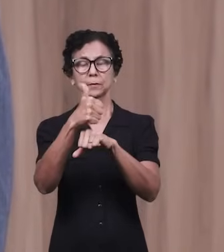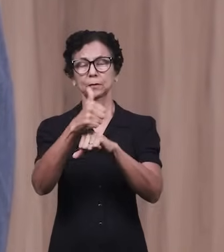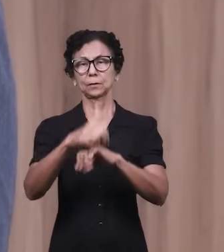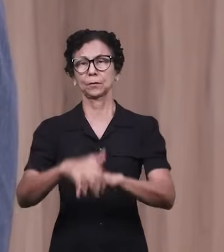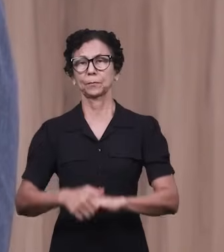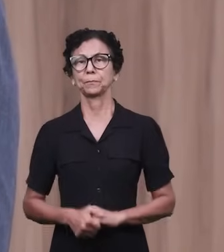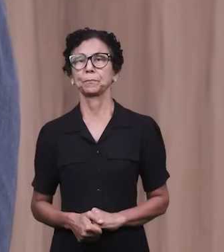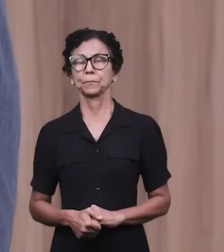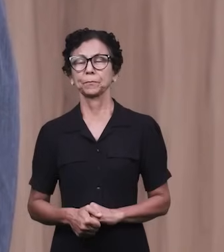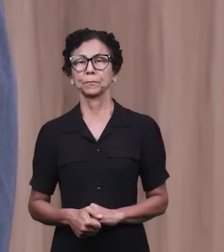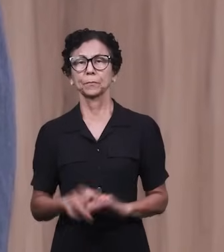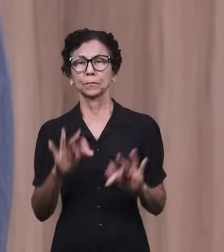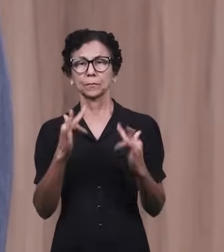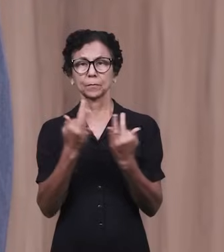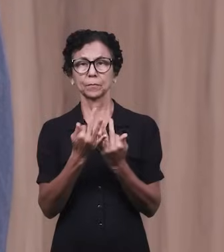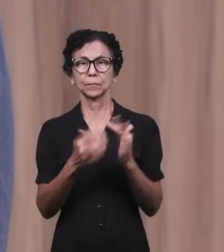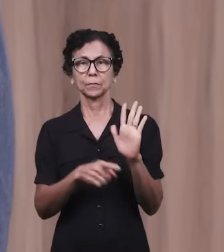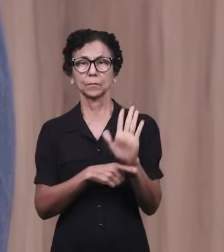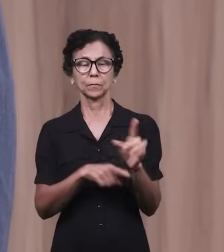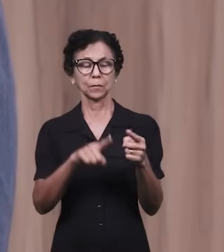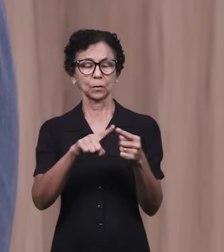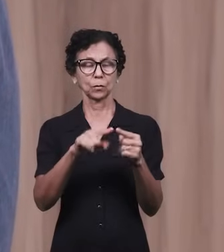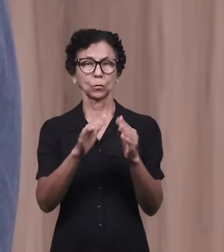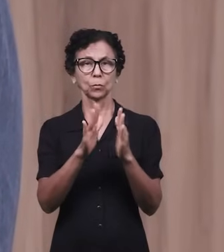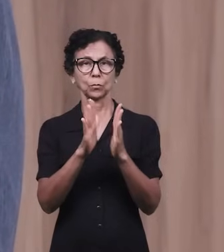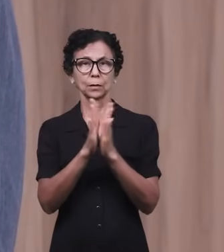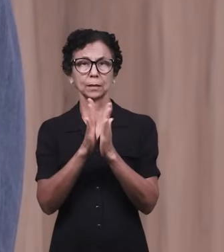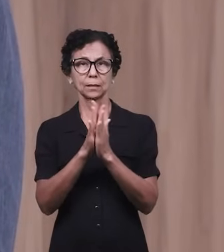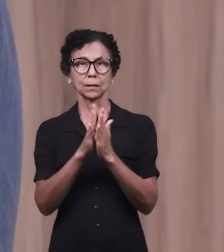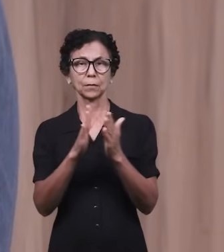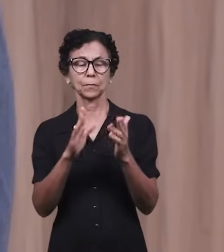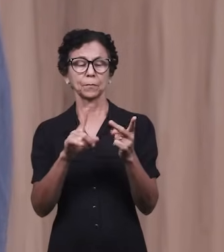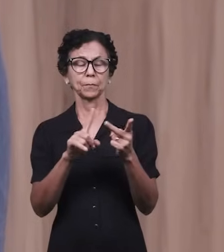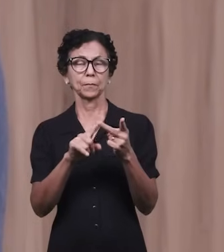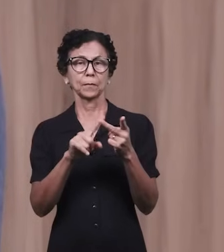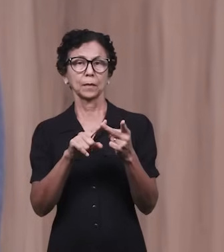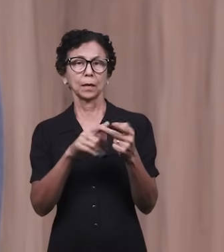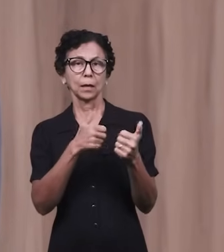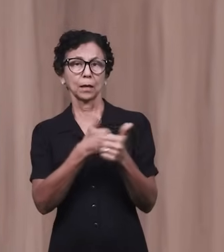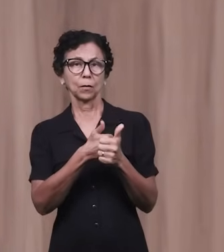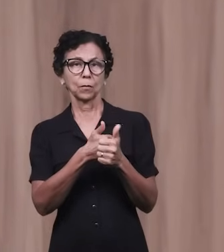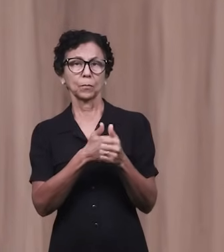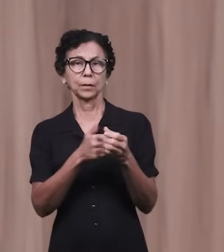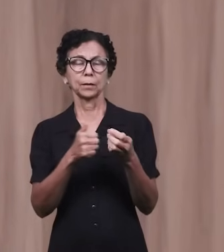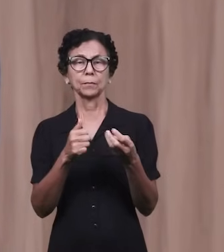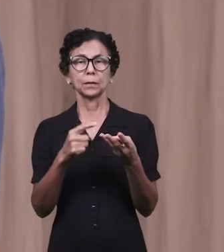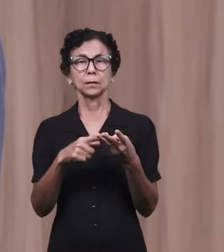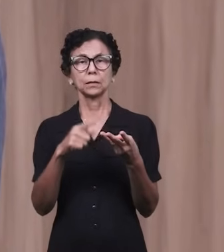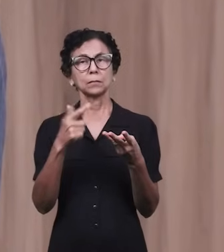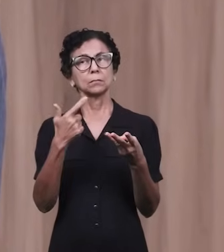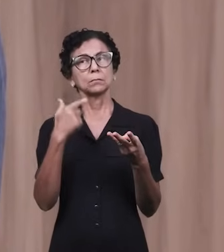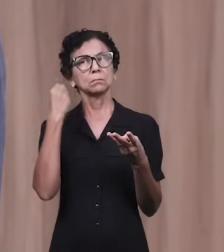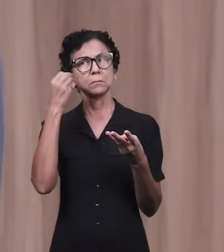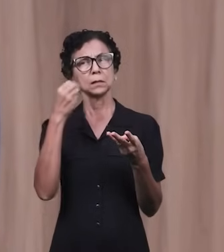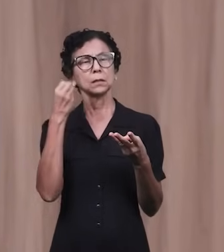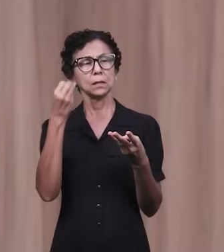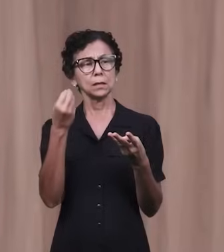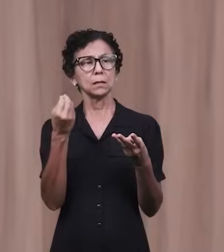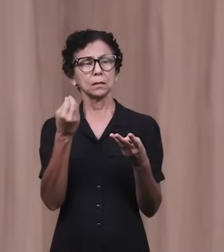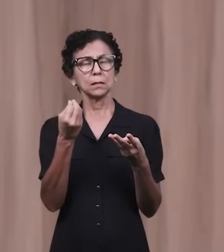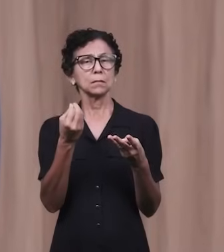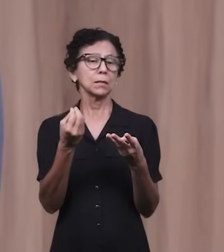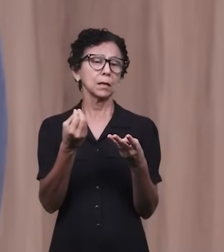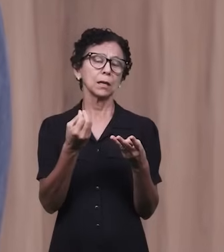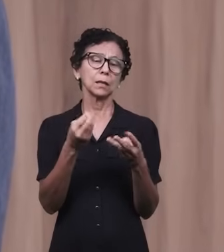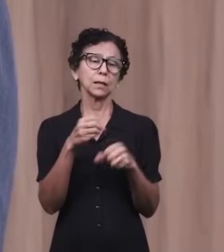na oração, no acompanhamento e também mostrar as experiências, outras experiências que às vezes os familiares não têm, mas